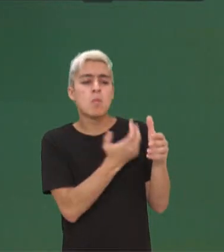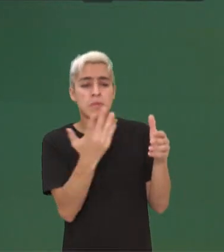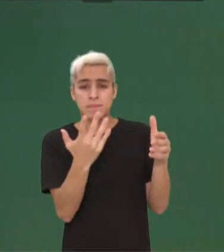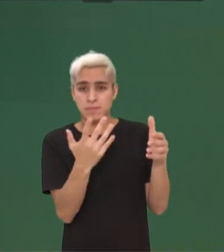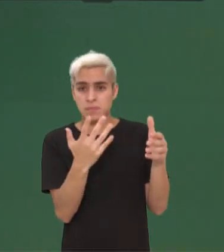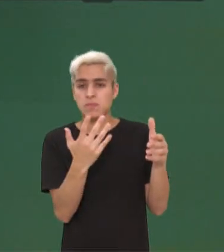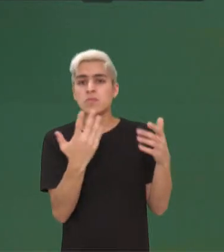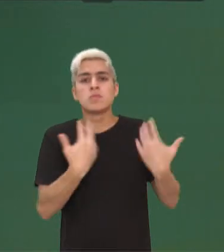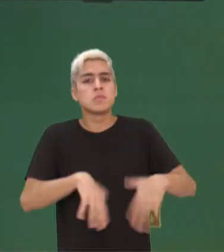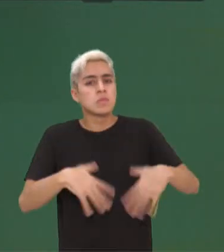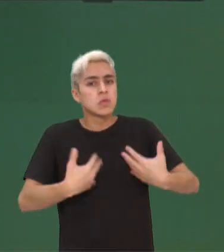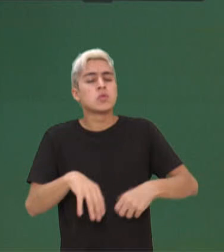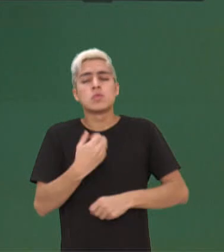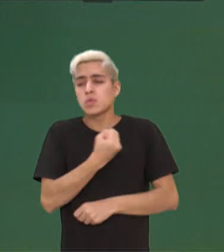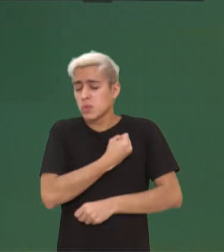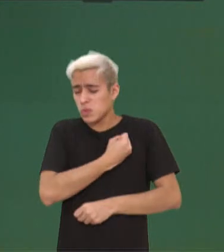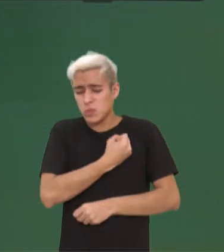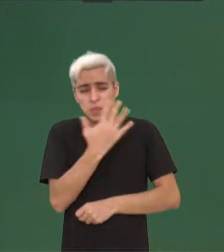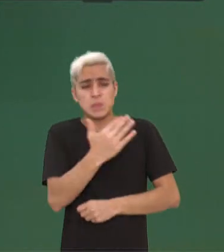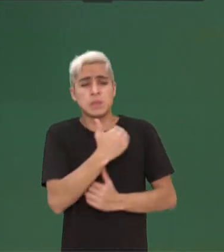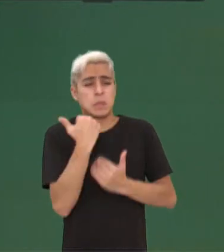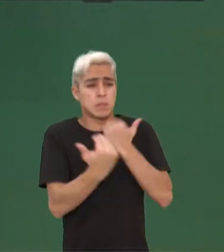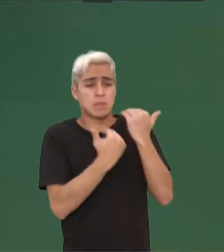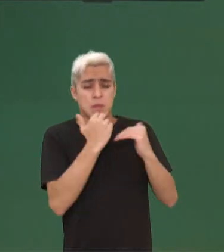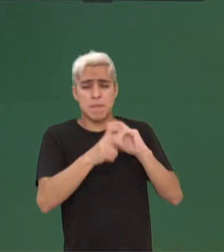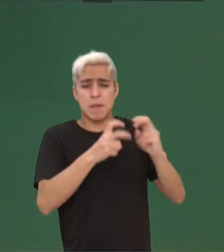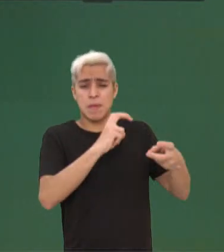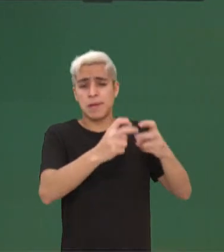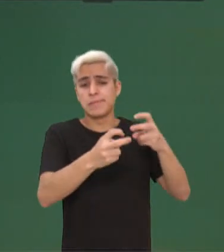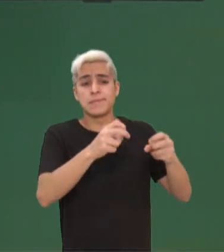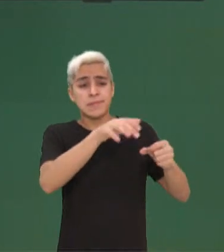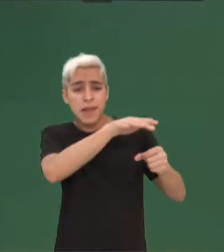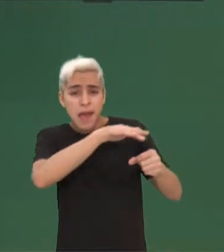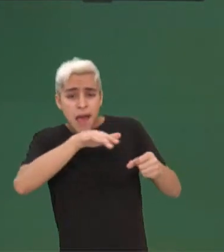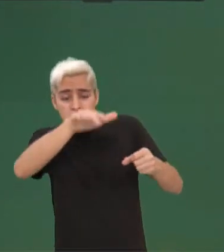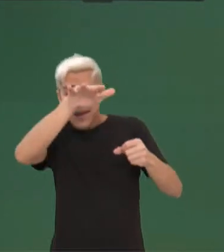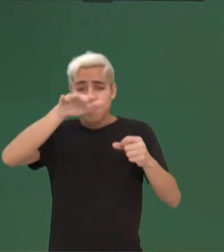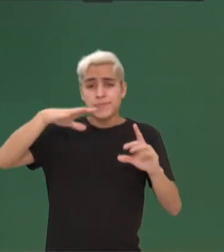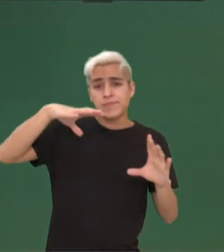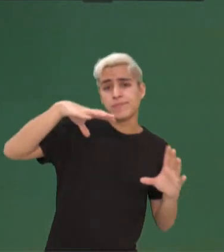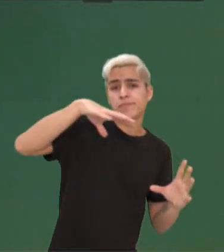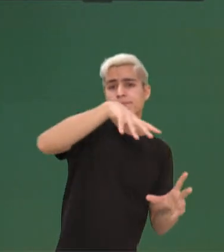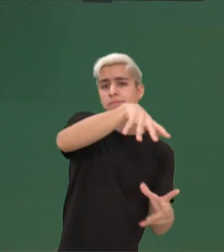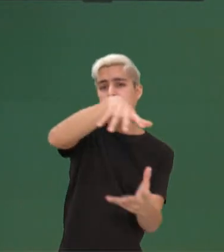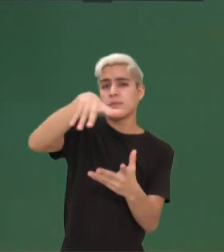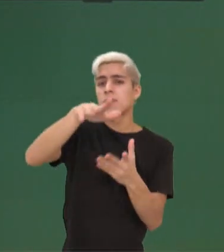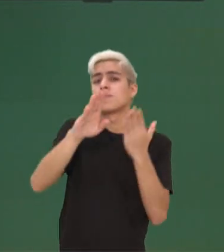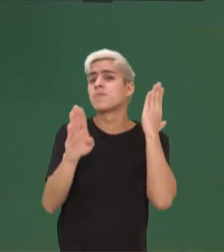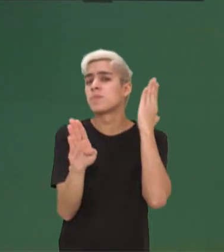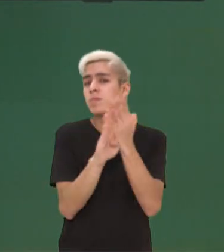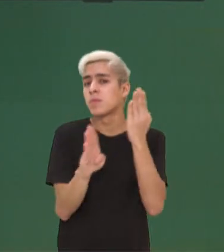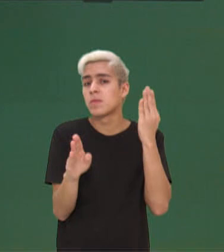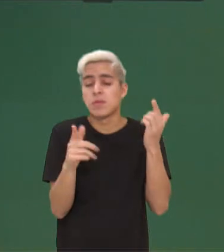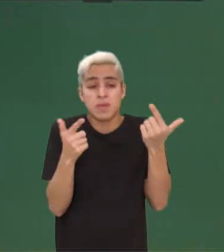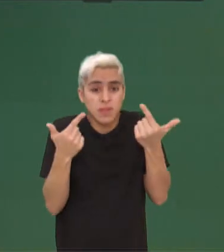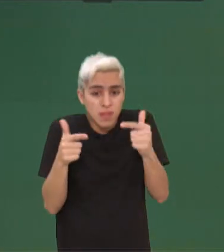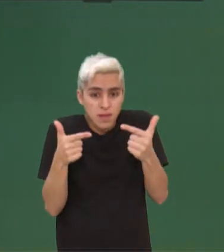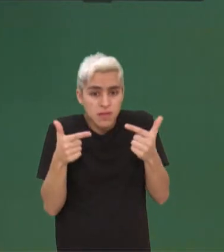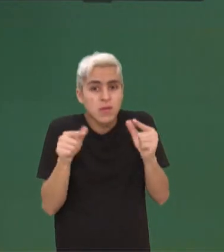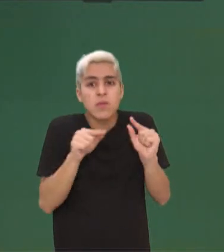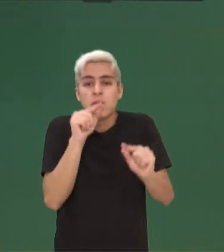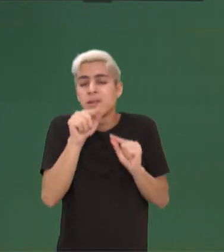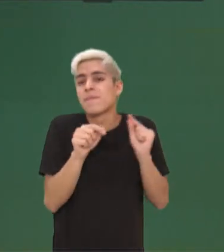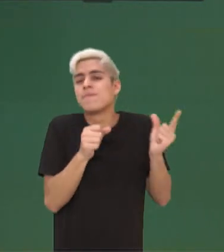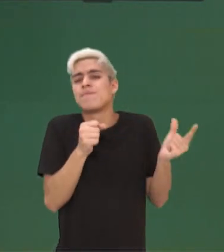temos números muito elevados de mortalidade infantil em algumas áreas do planeta, justamente por quê? Porque não tem acesso àquilo